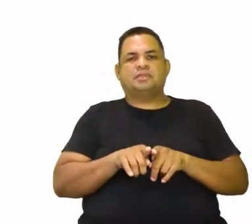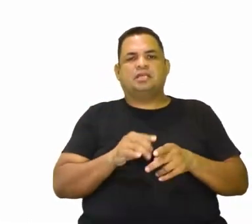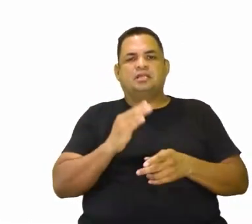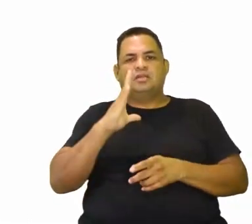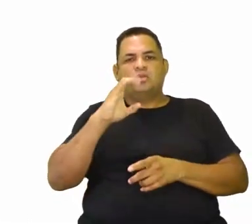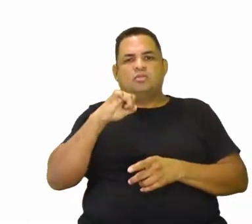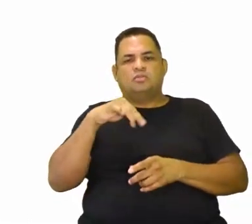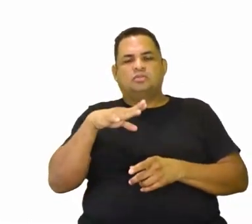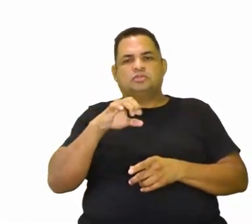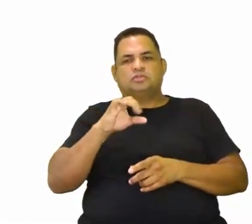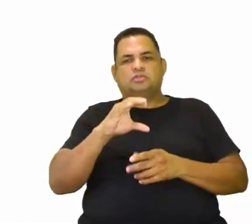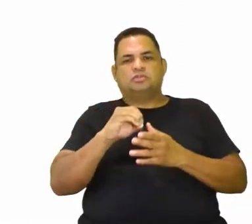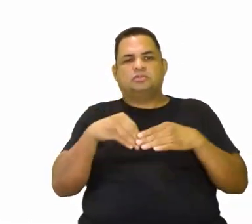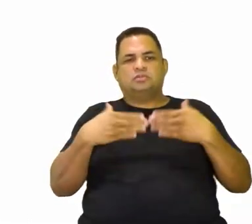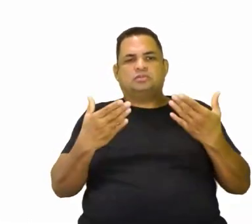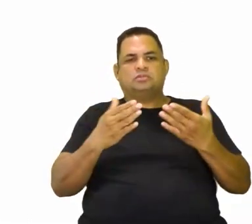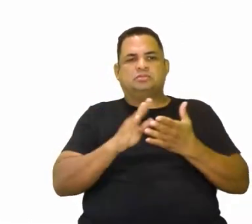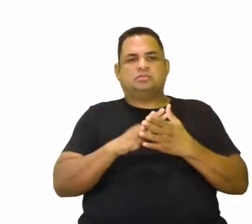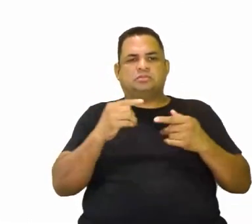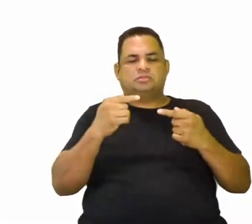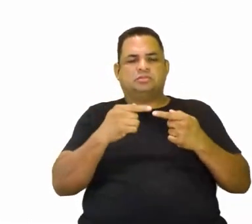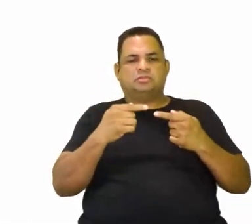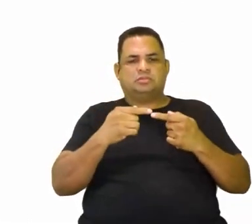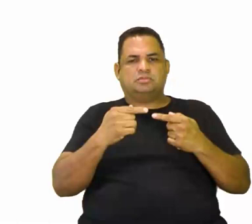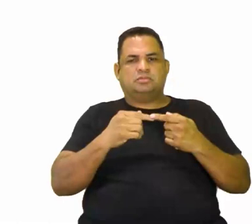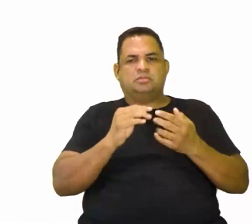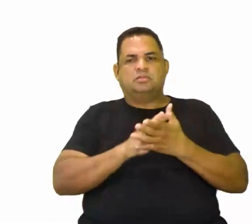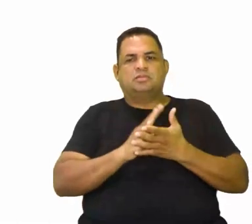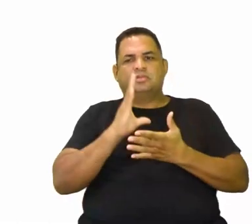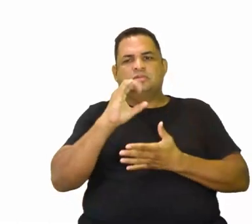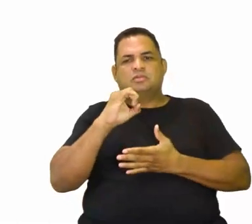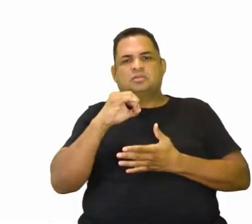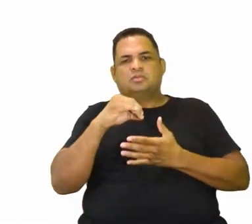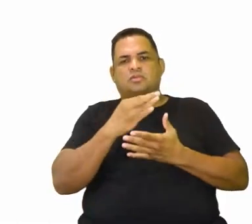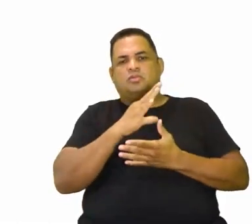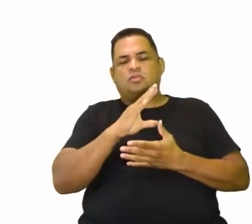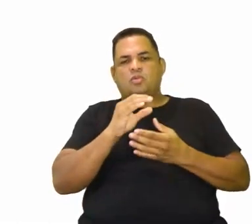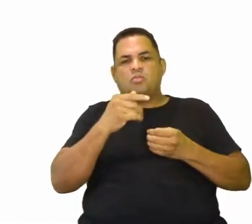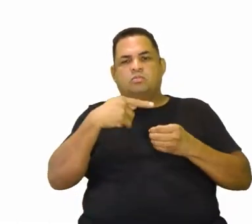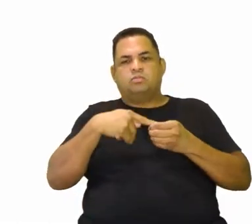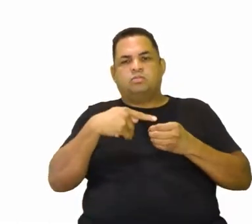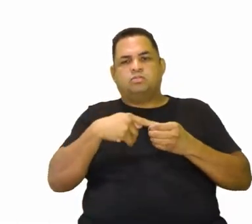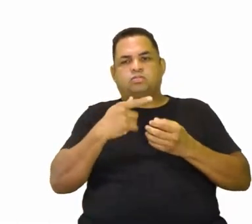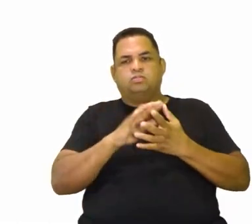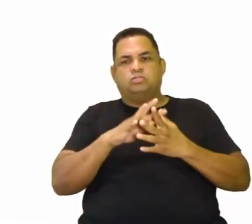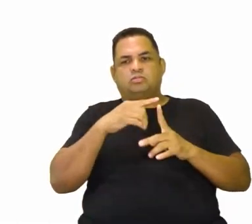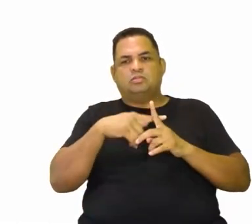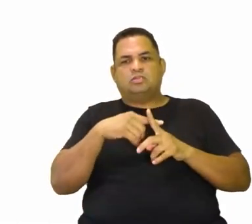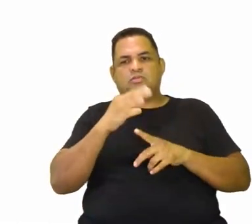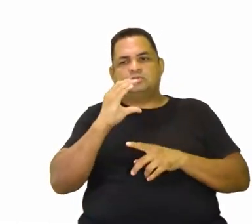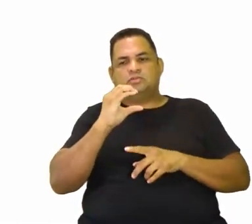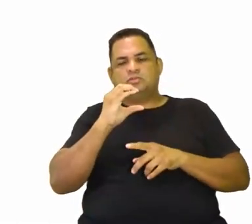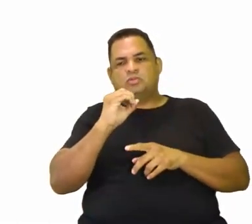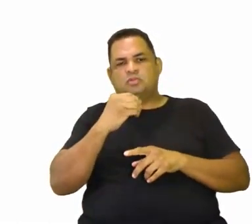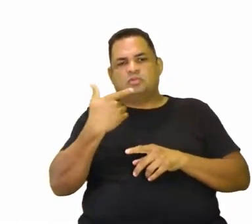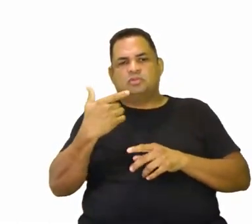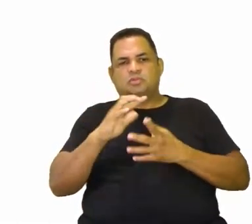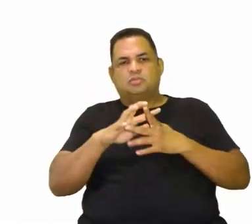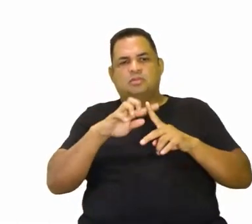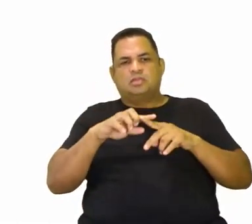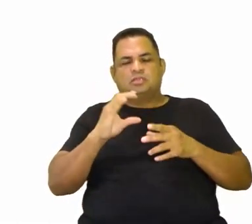combustão, que é a combinação do combustível com o comburente, na presença do oxigênio e também no